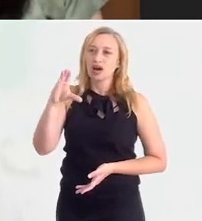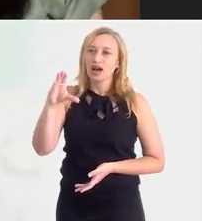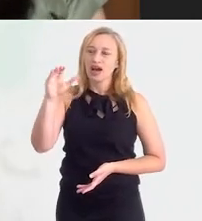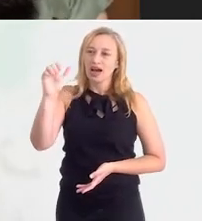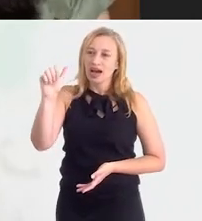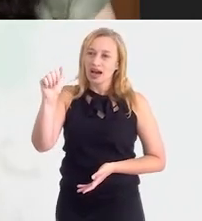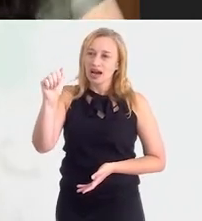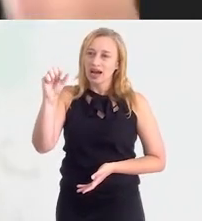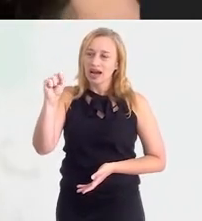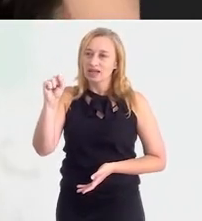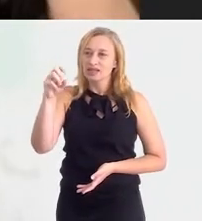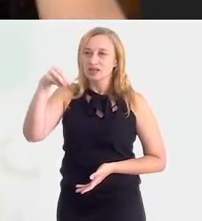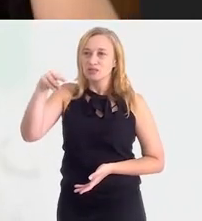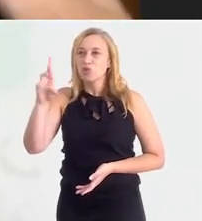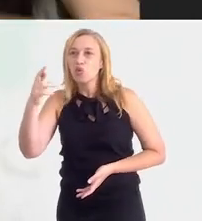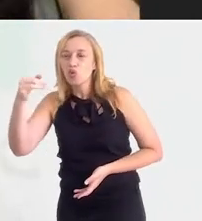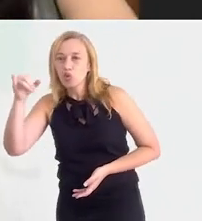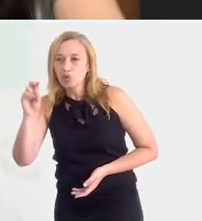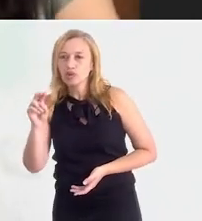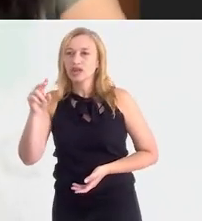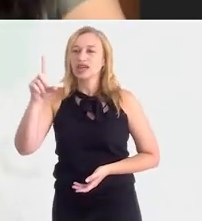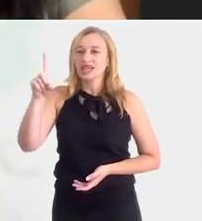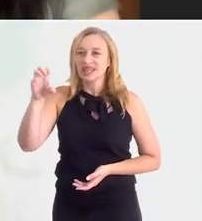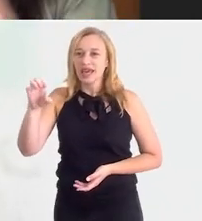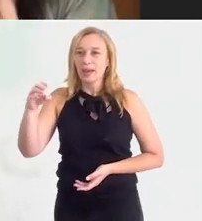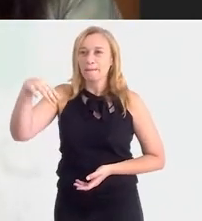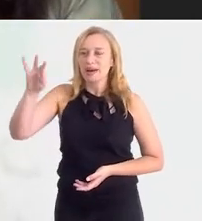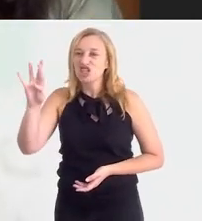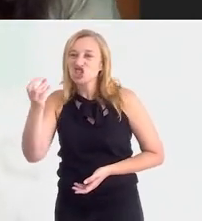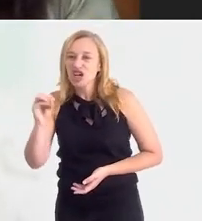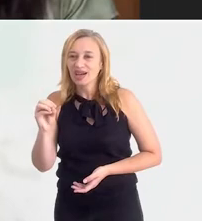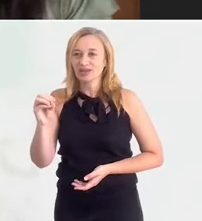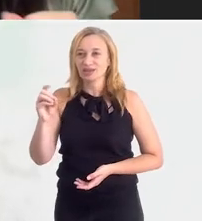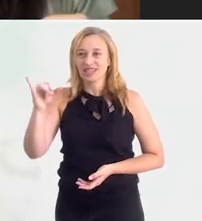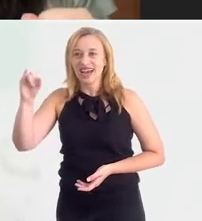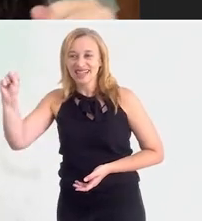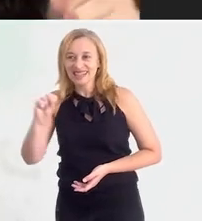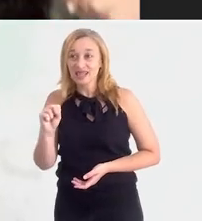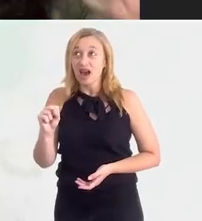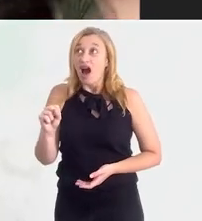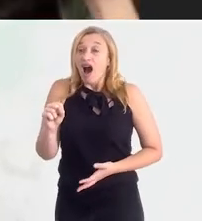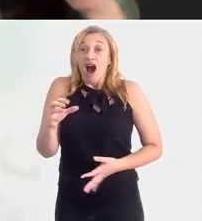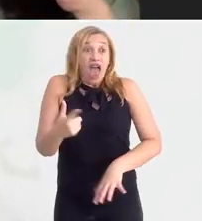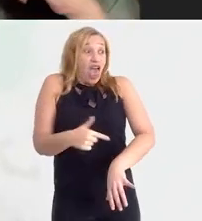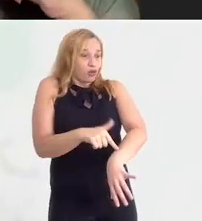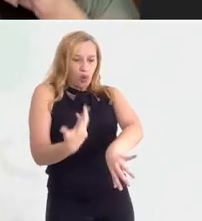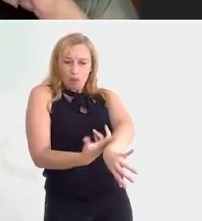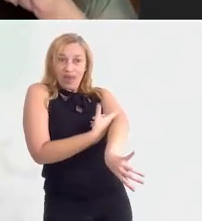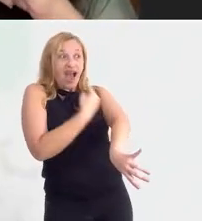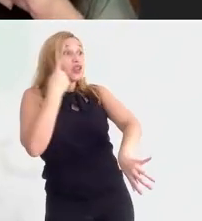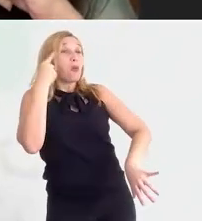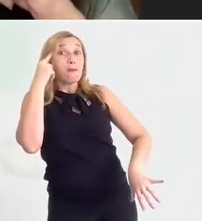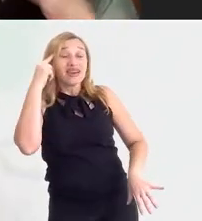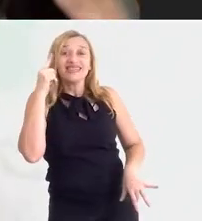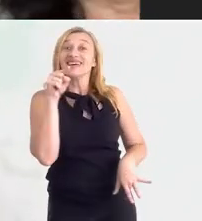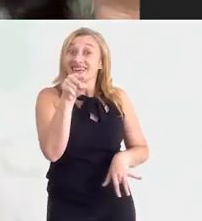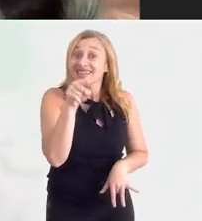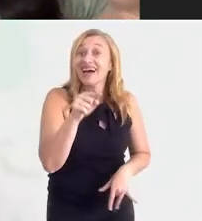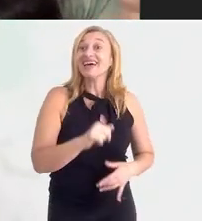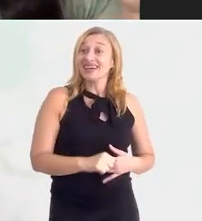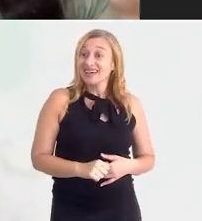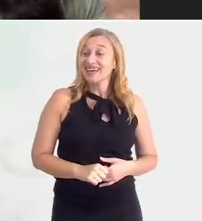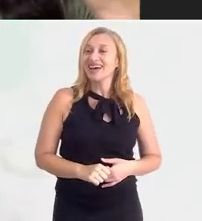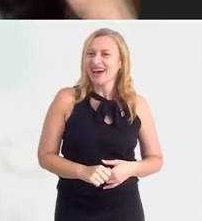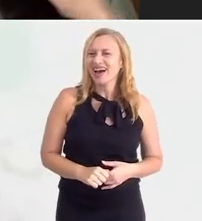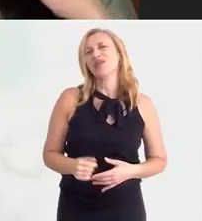de Assis. Sabe que, olha, eu tô toda arrepiada. Eu tava pensando Ah, nisso. Eu falei assim, gente, mas não era tão. É realmente